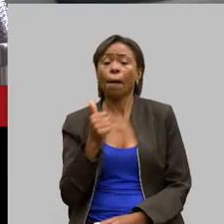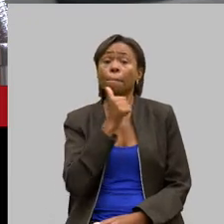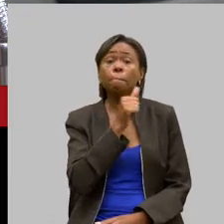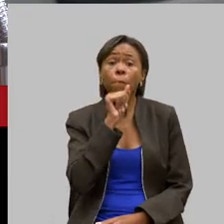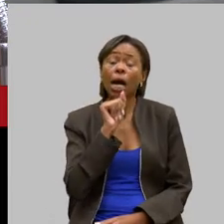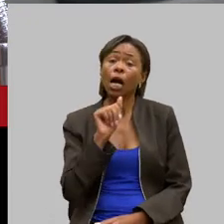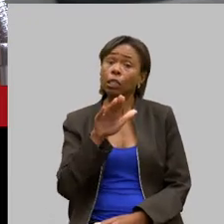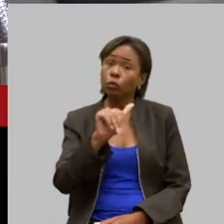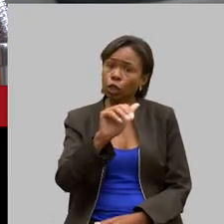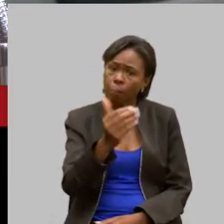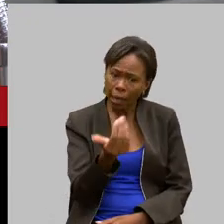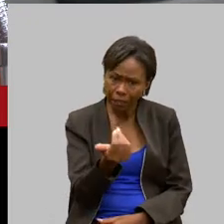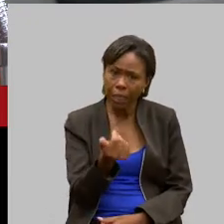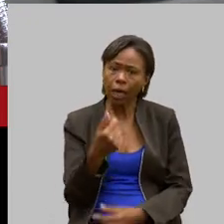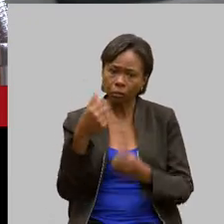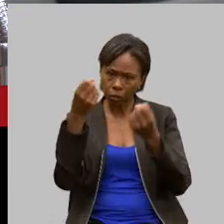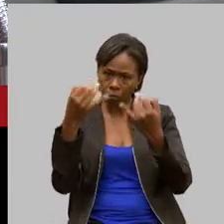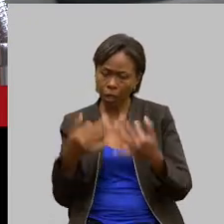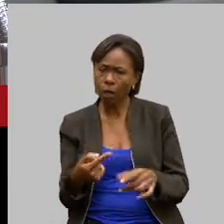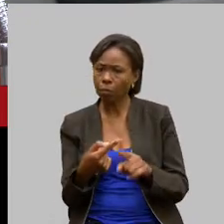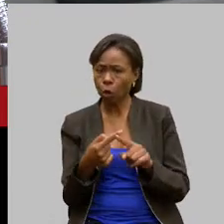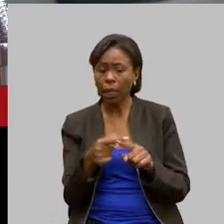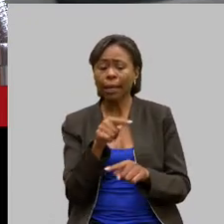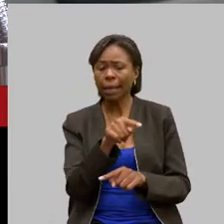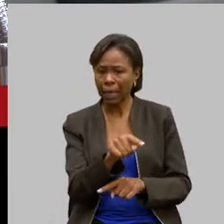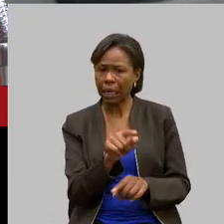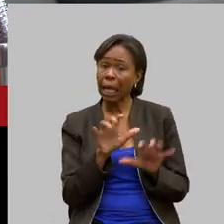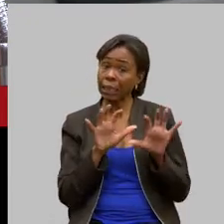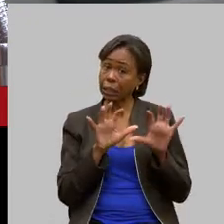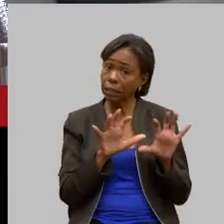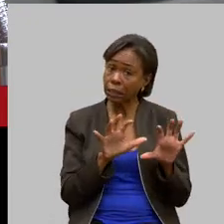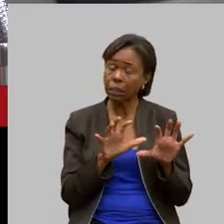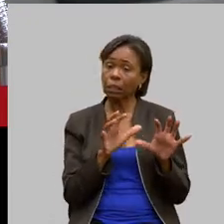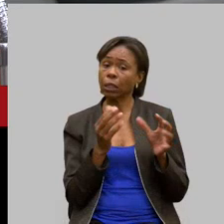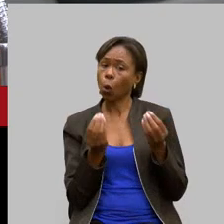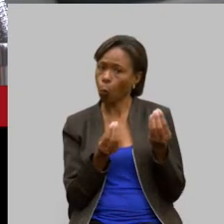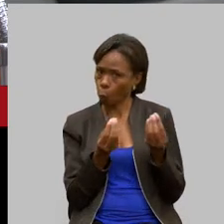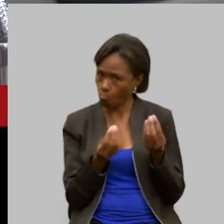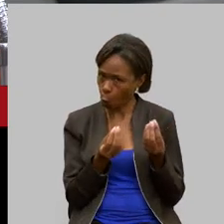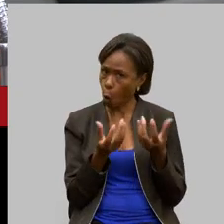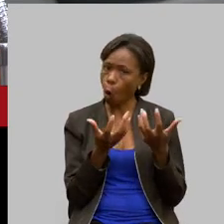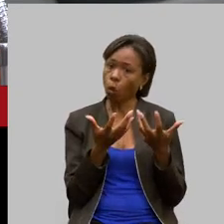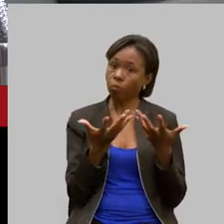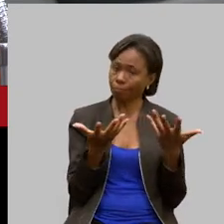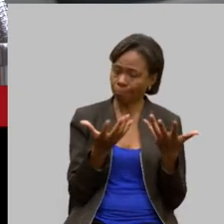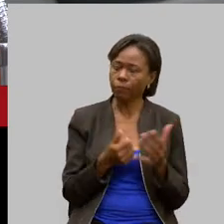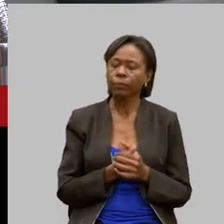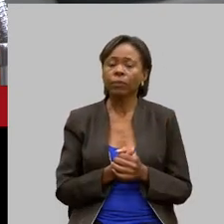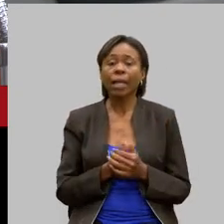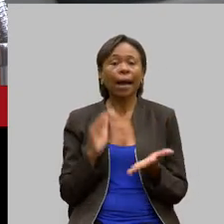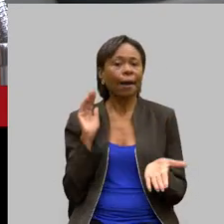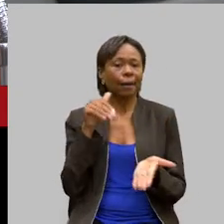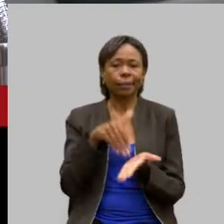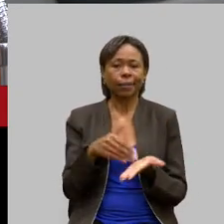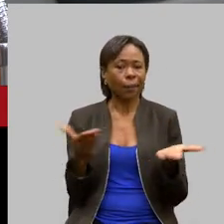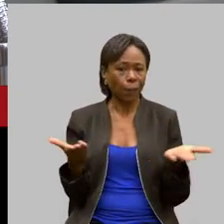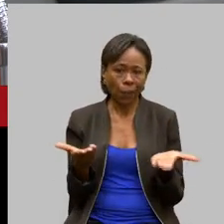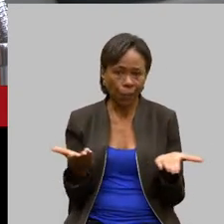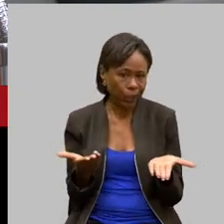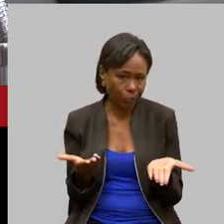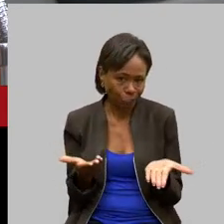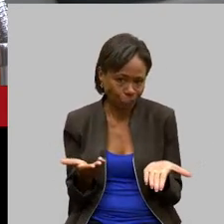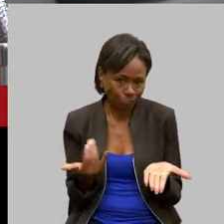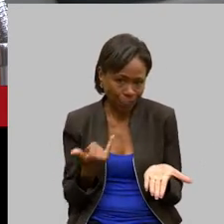explicar por que ele é assim por que ele é assado e até hoje posto de saúde a